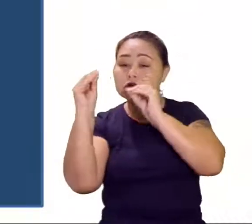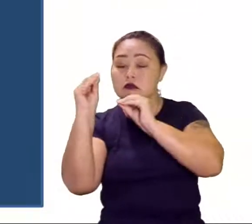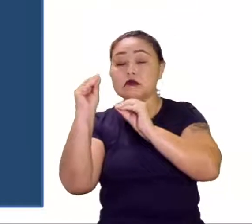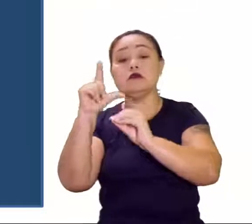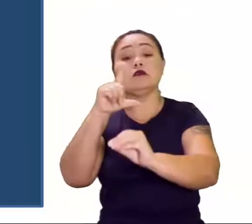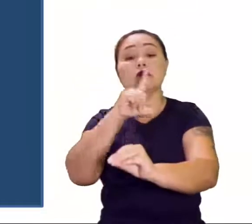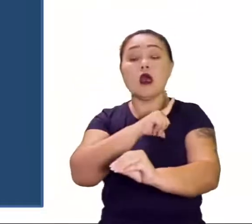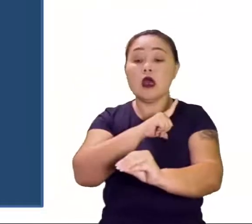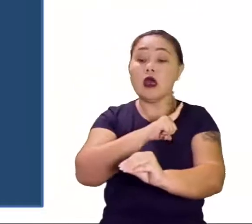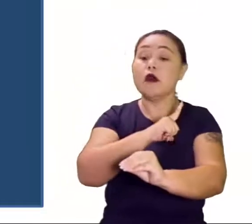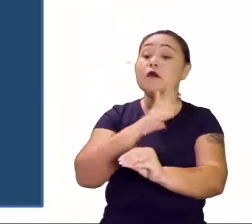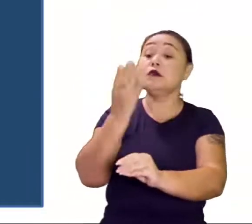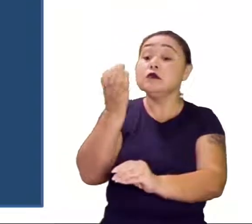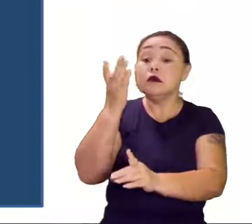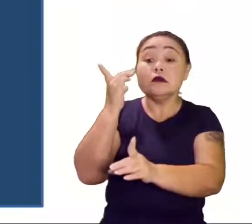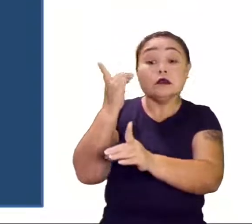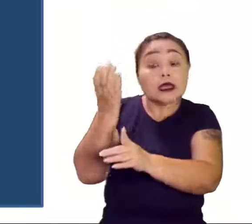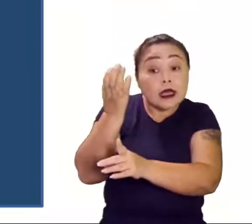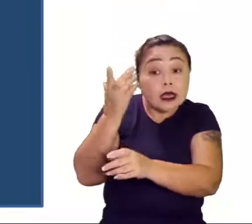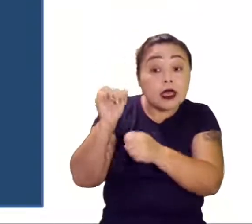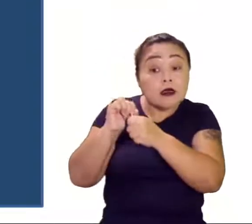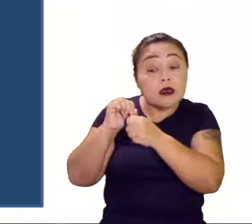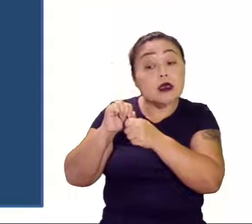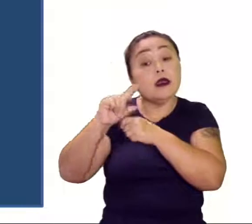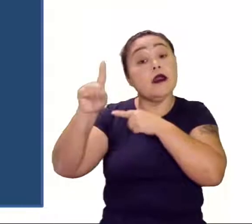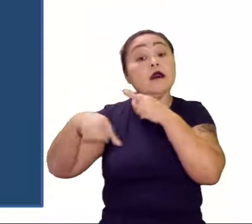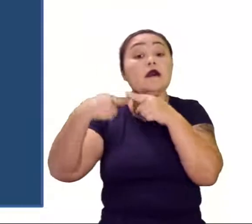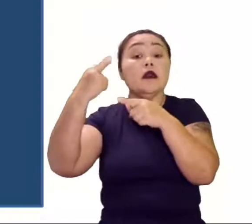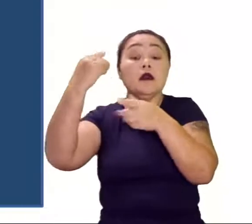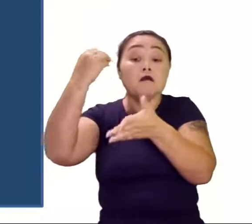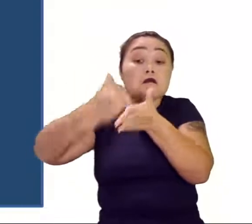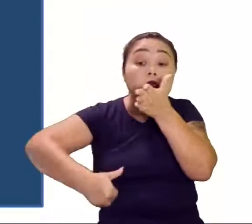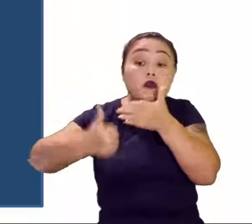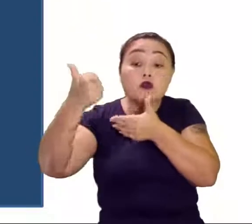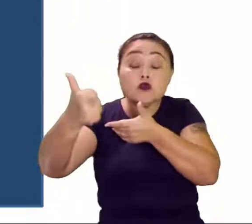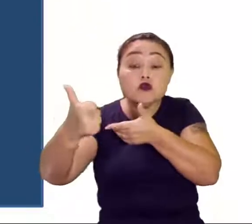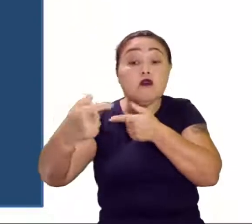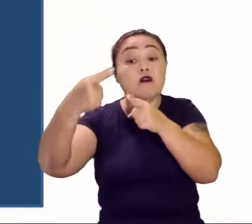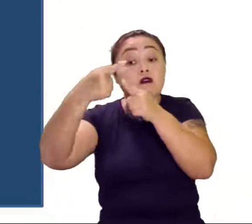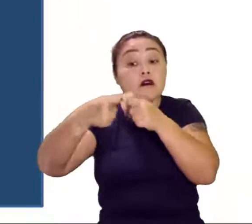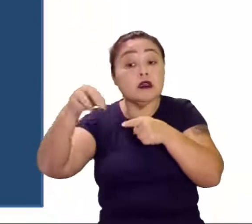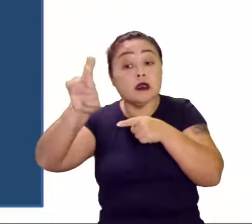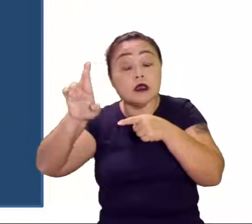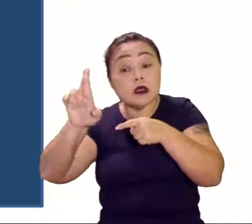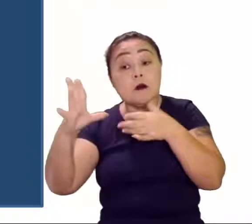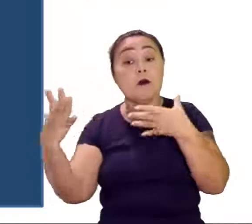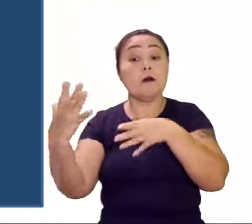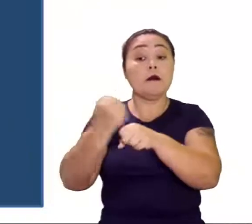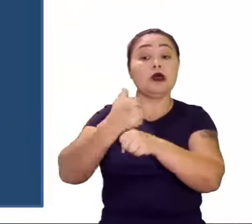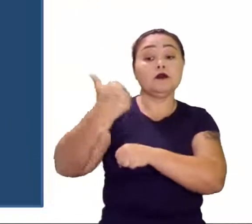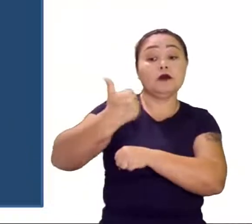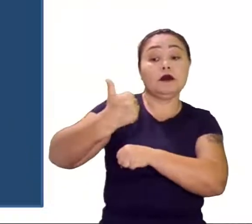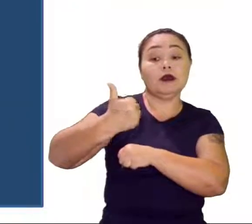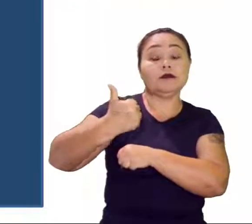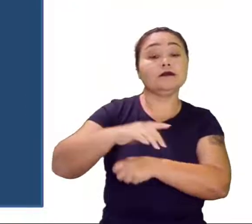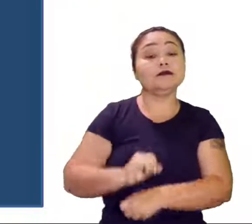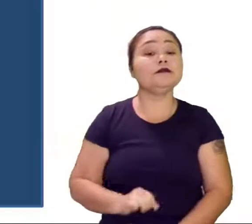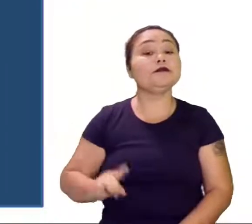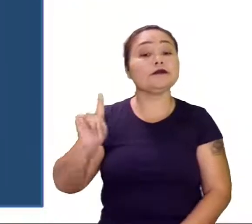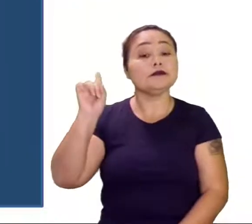quer, menos 1, vezes a razão, mais o primeiro termo. Muito bem. Então, quem é o nosso